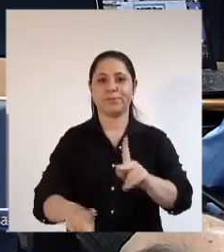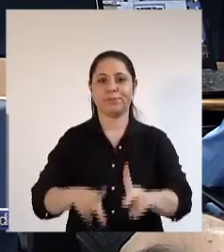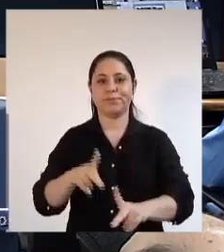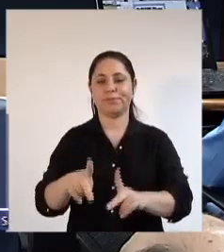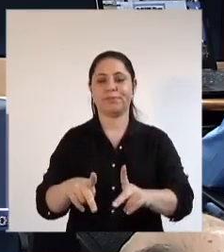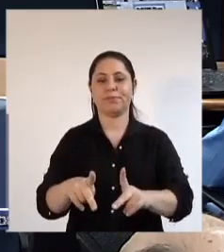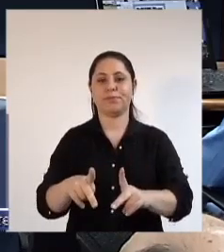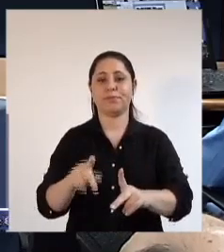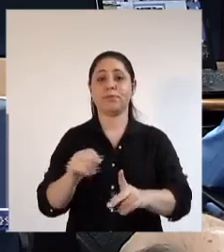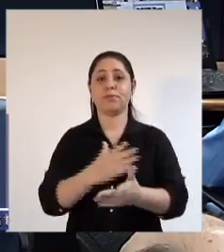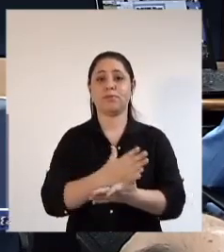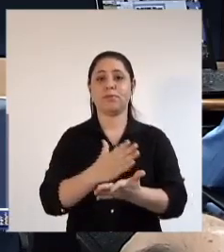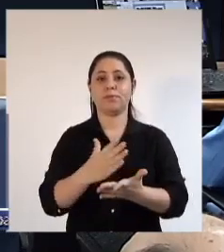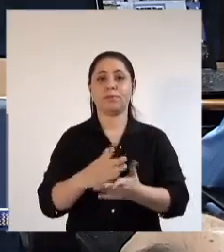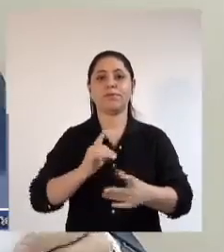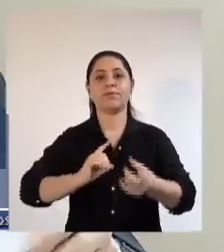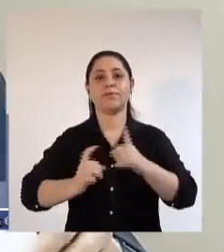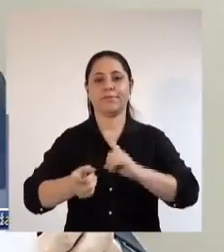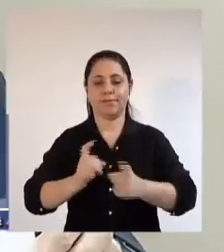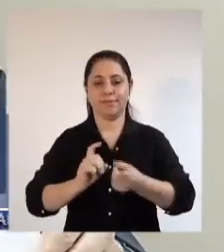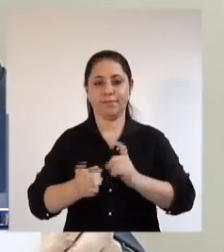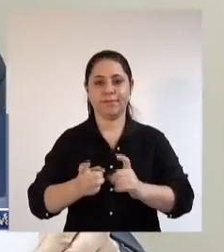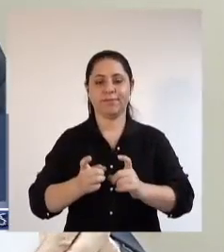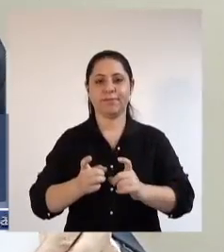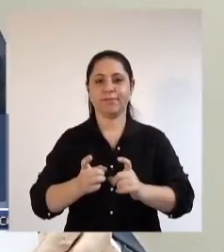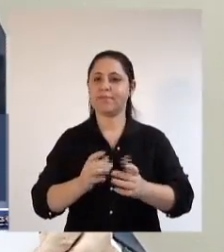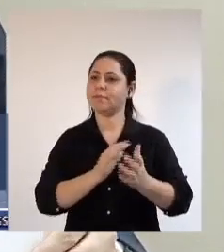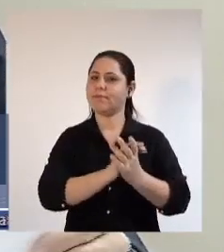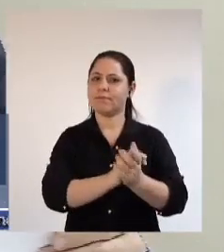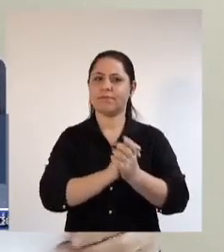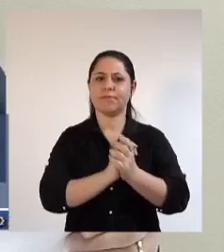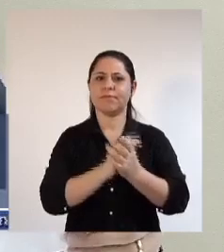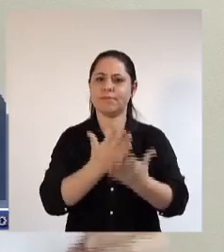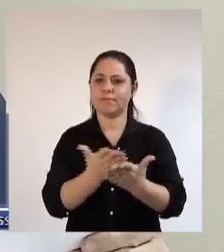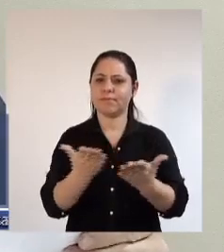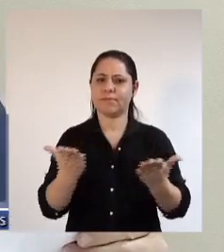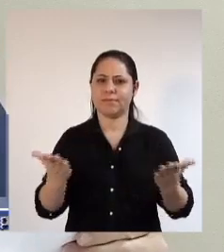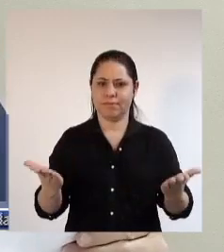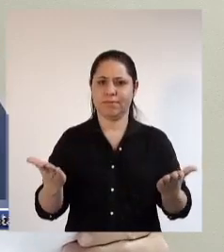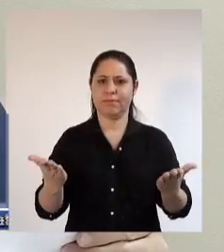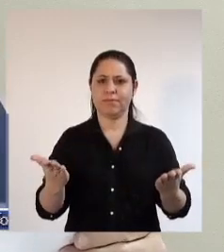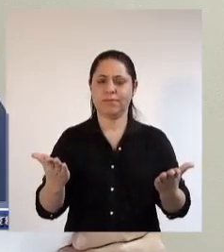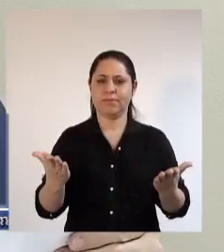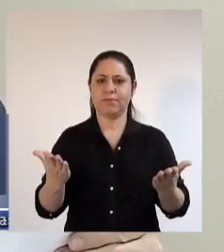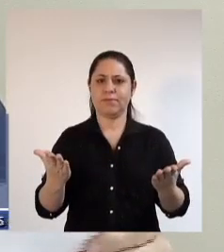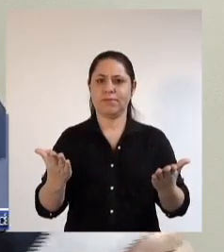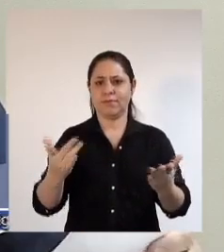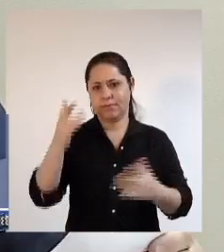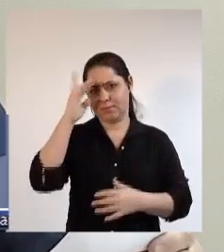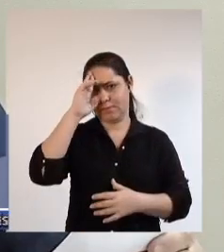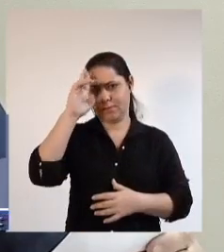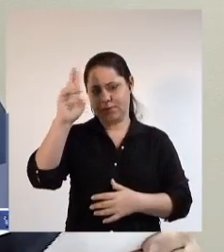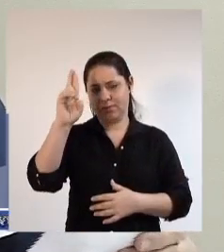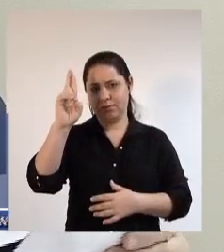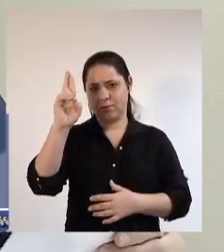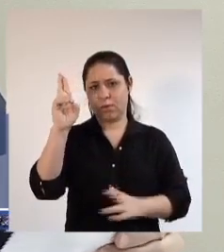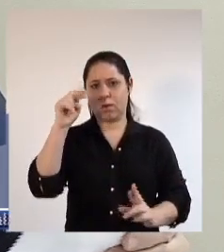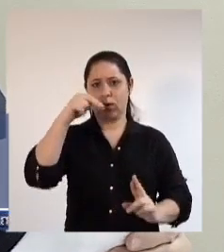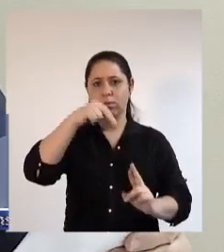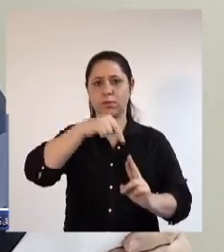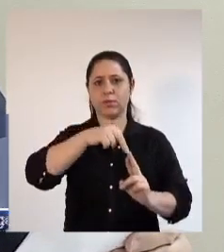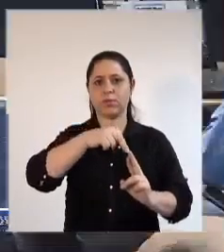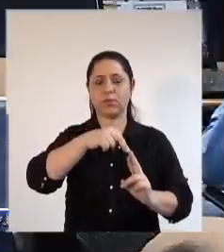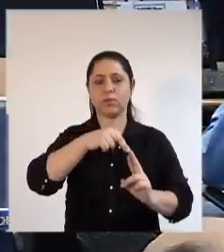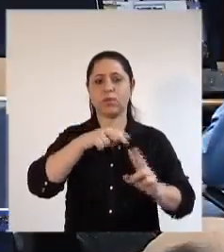e iniciamos a nossa reunião saudando aqui as autoridades que compõem